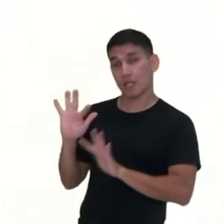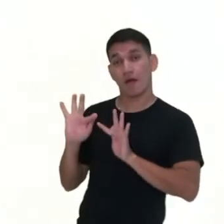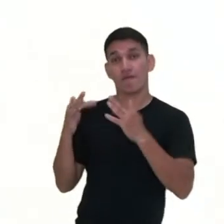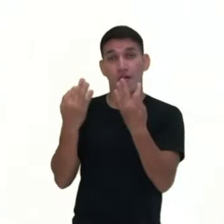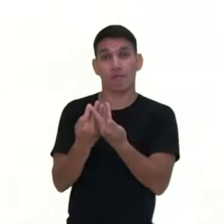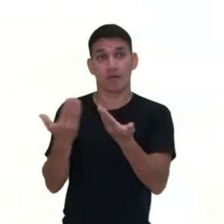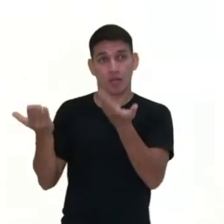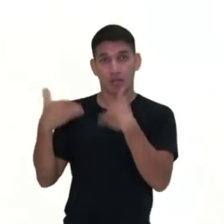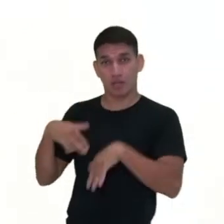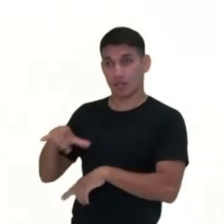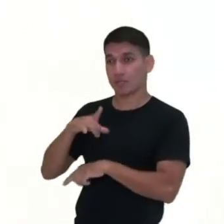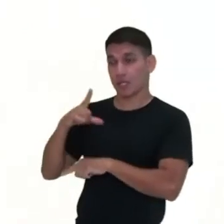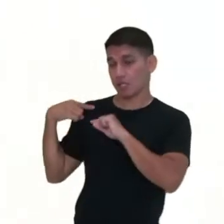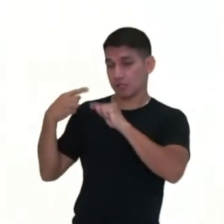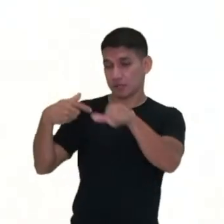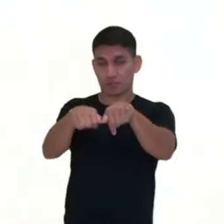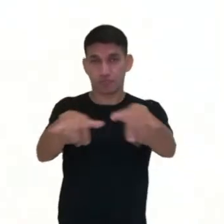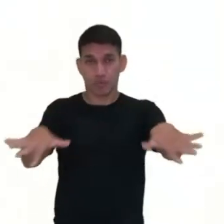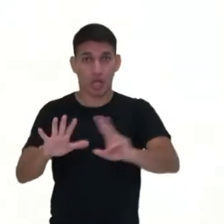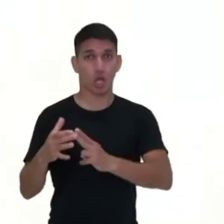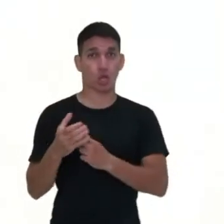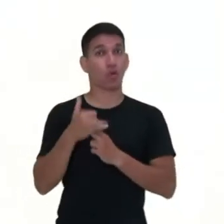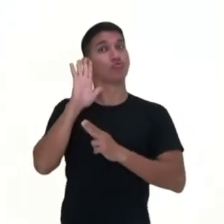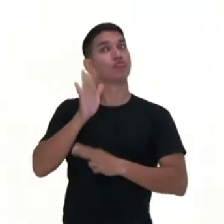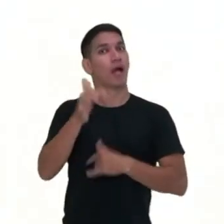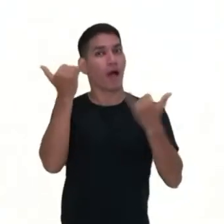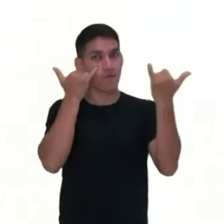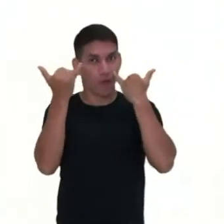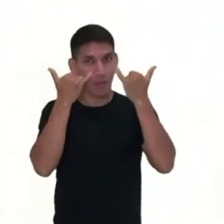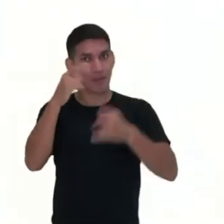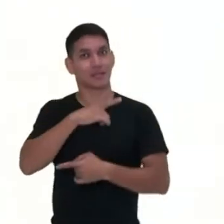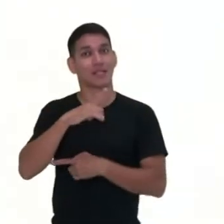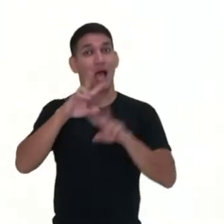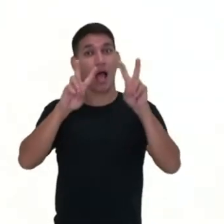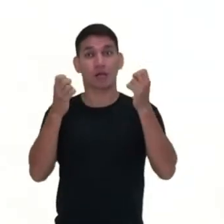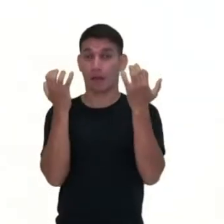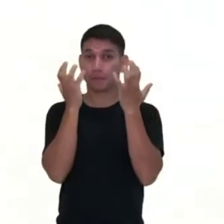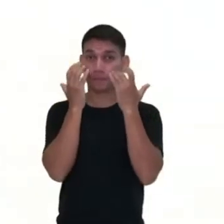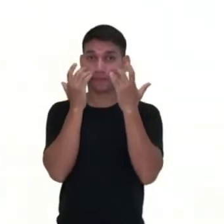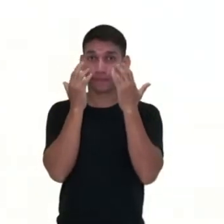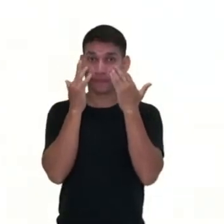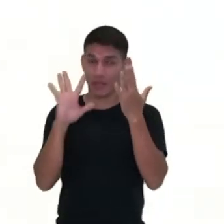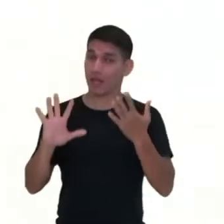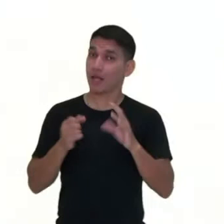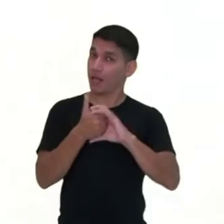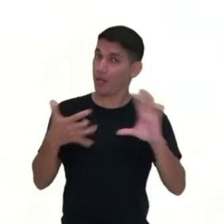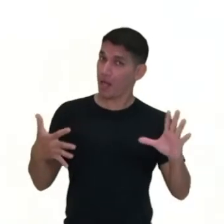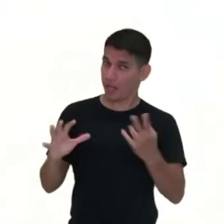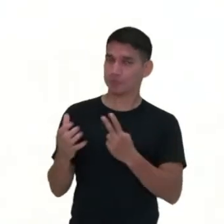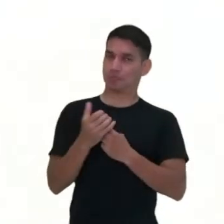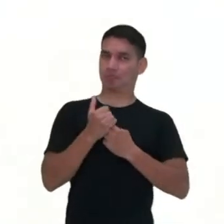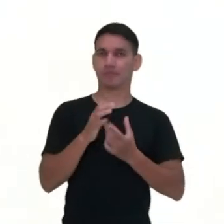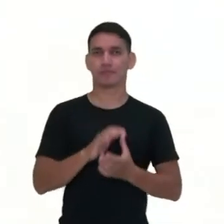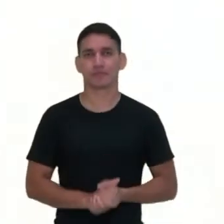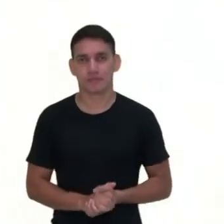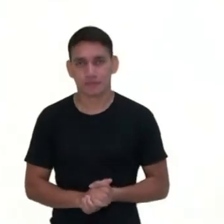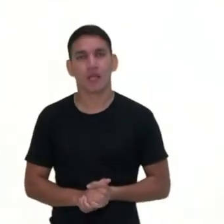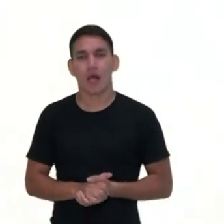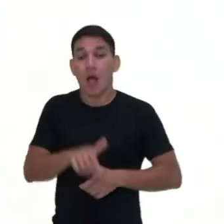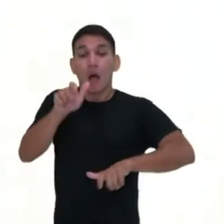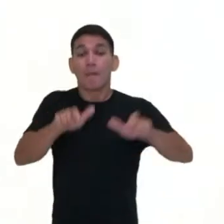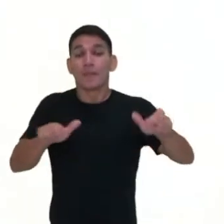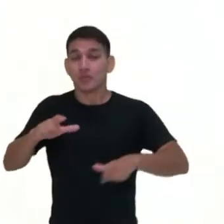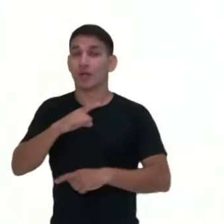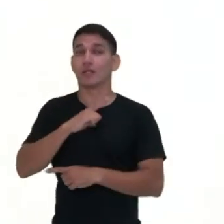característica autossômica dominante. Então já está nos informando que a sarda é uma característica dominante. Os indivíduos